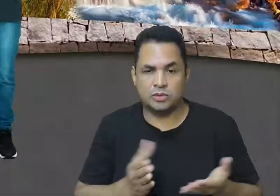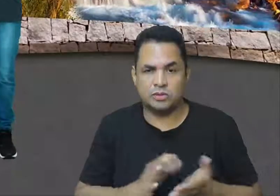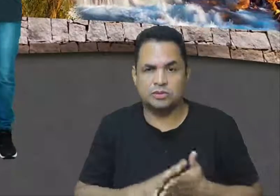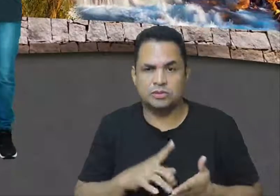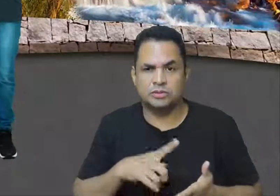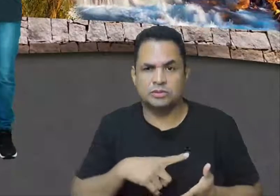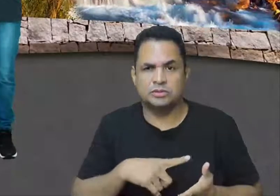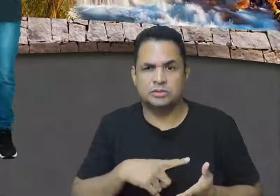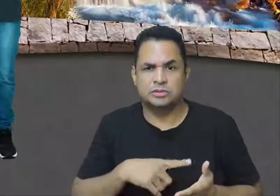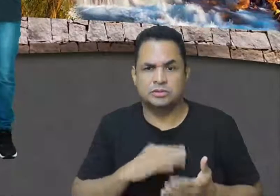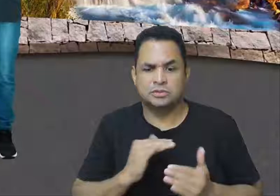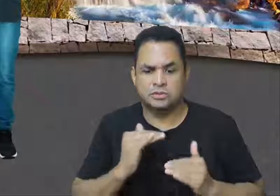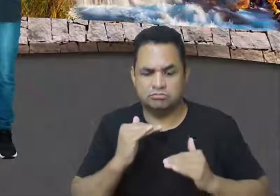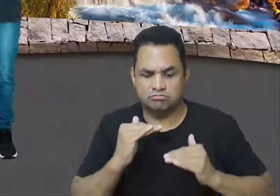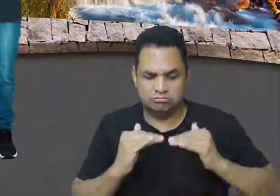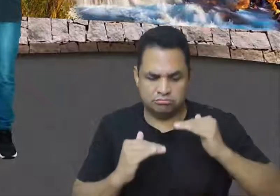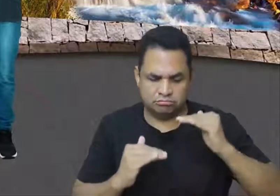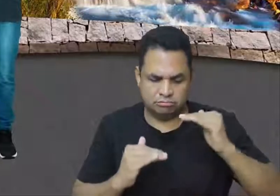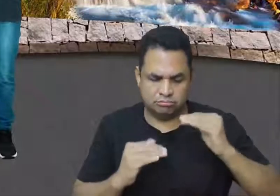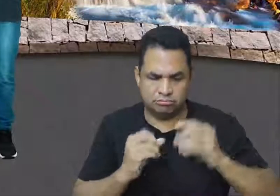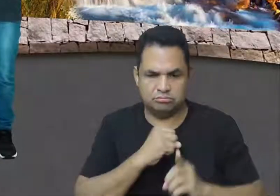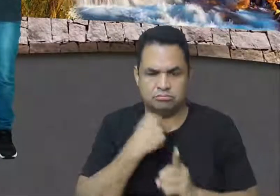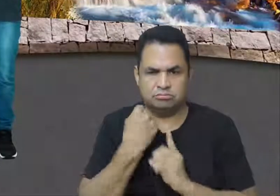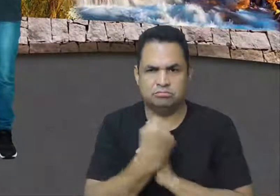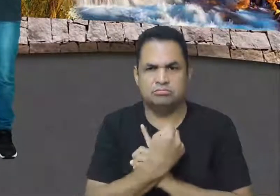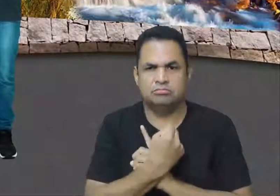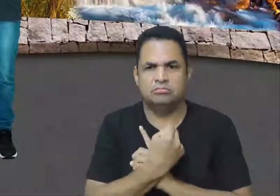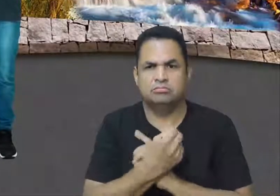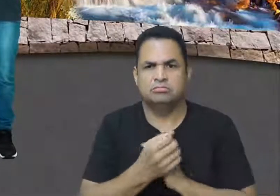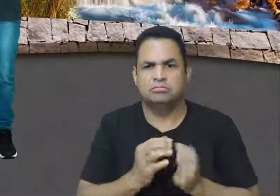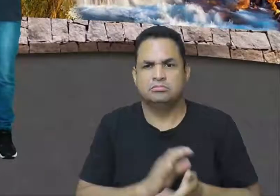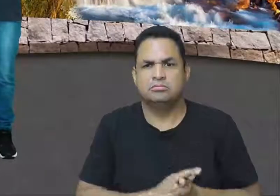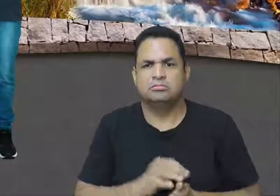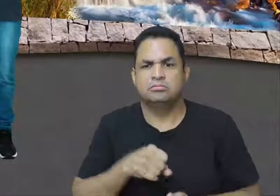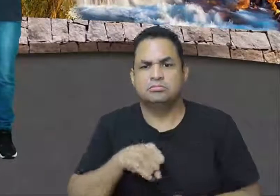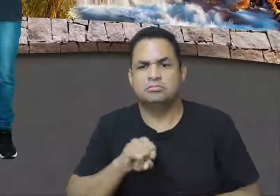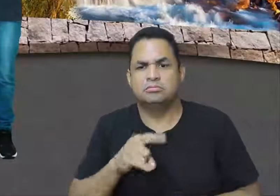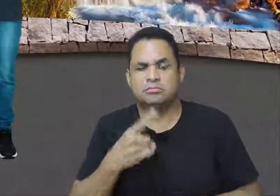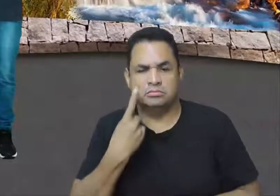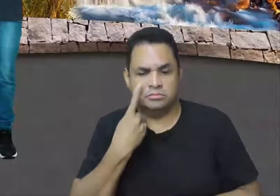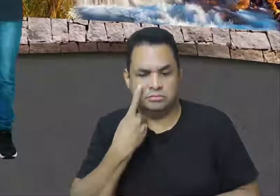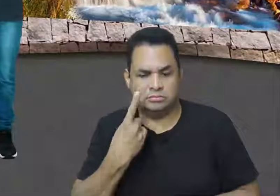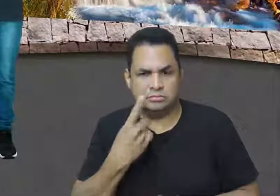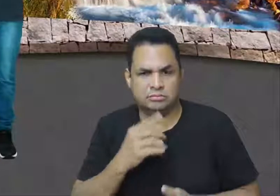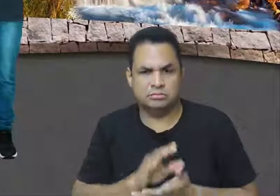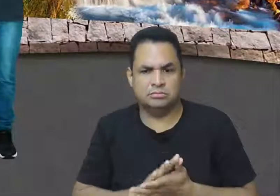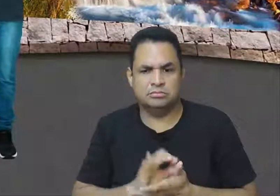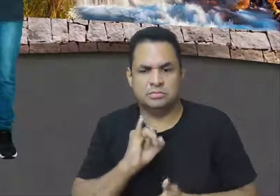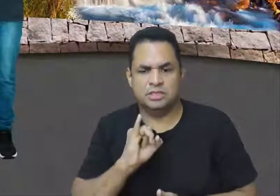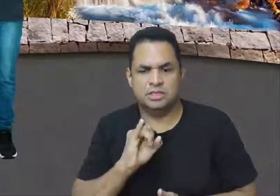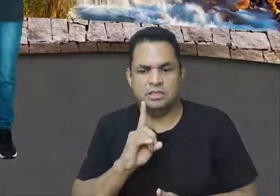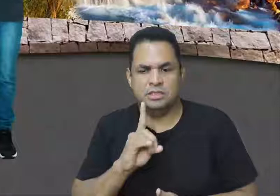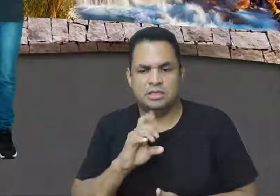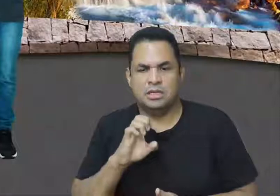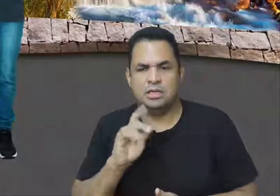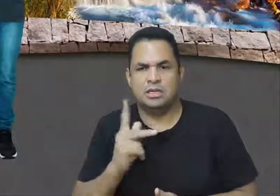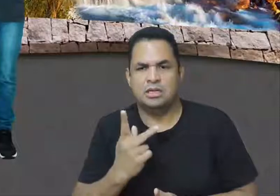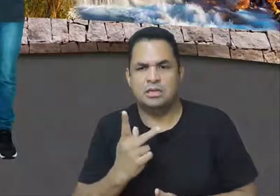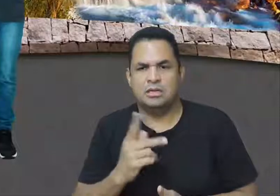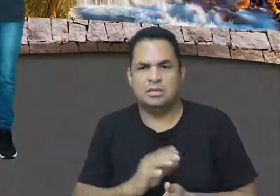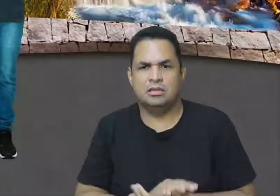grande desigualdade social, tá? Se você levar para o Índice de Desenvolvimento Humano, você tem